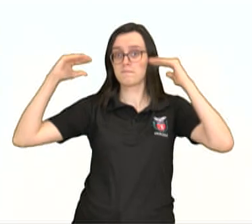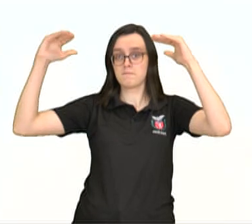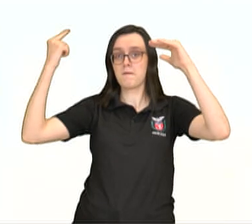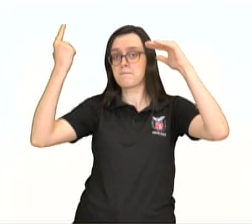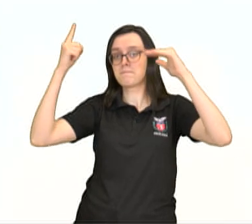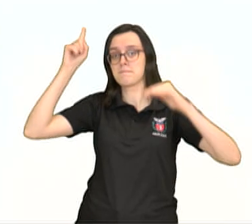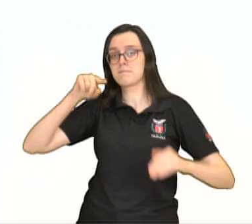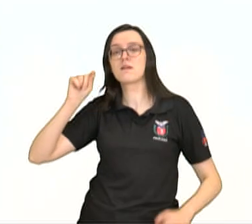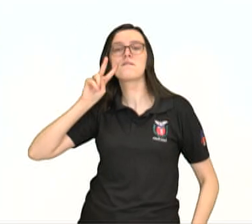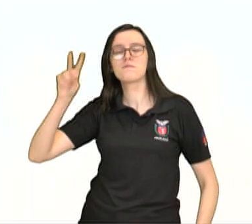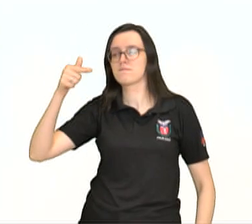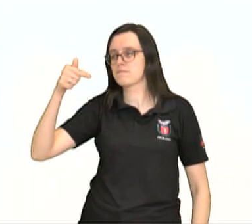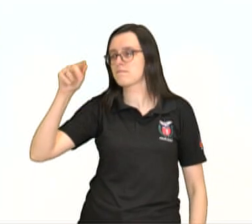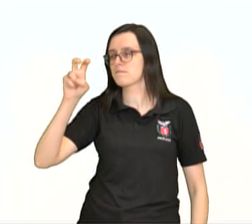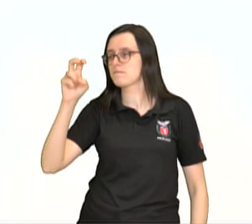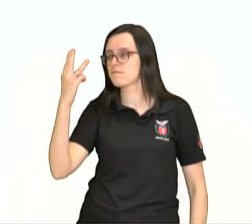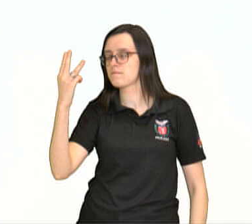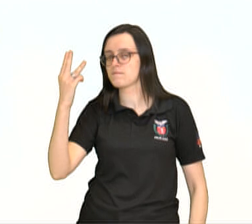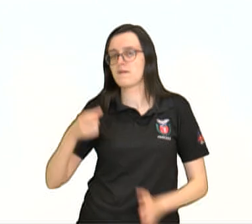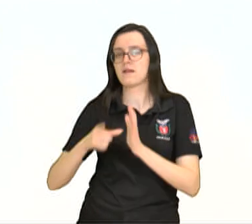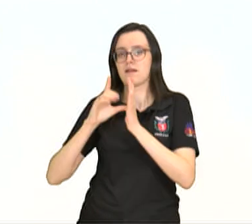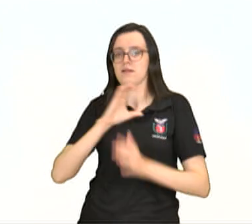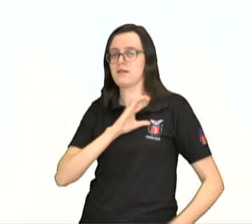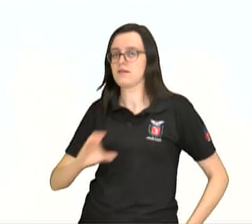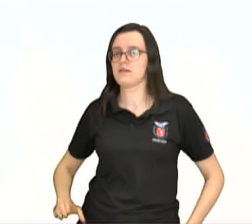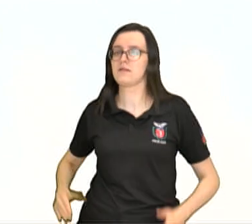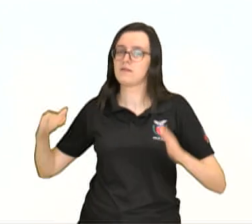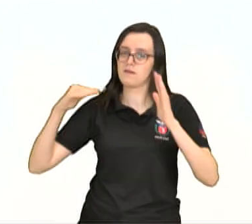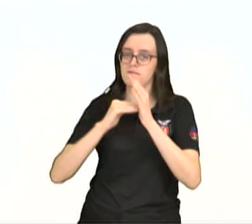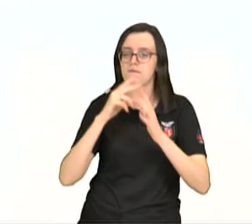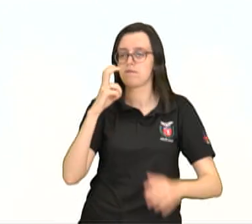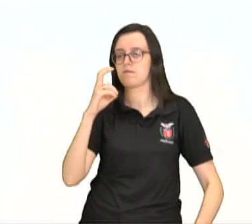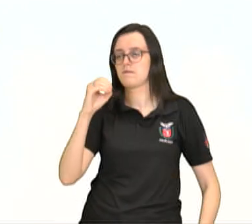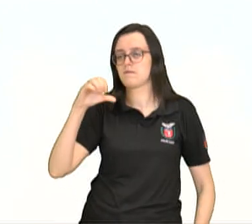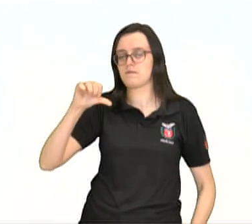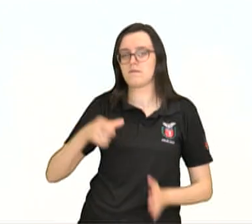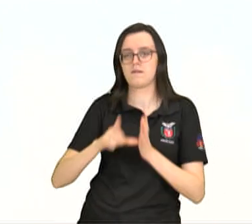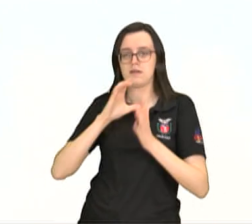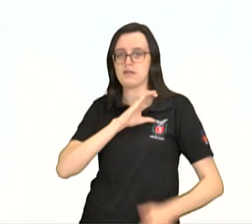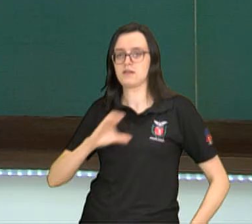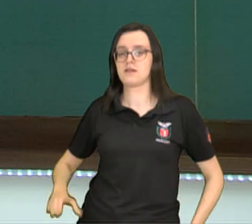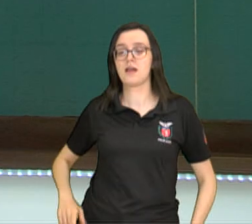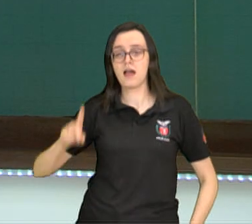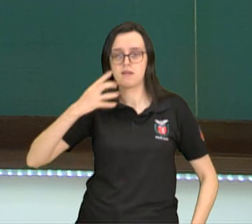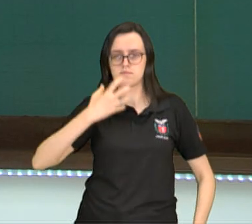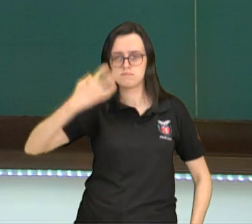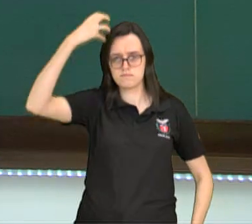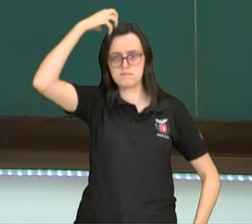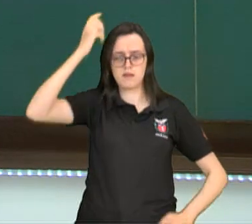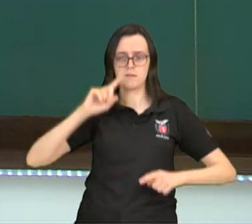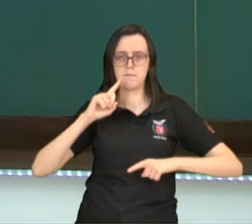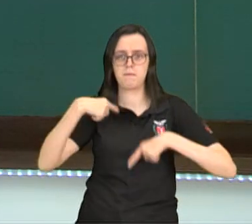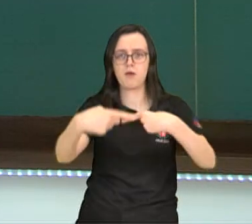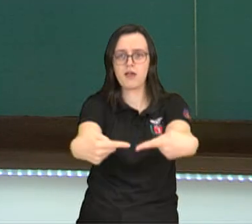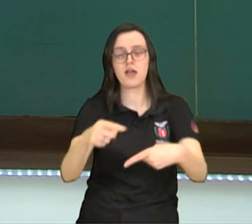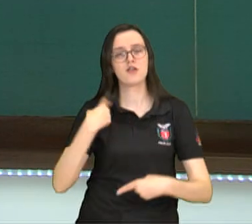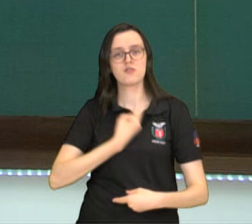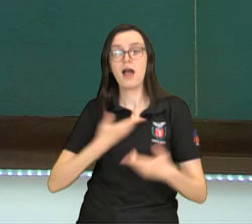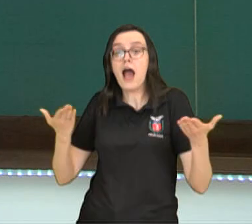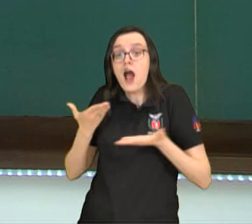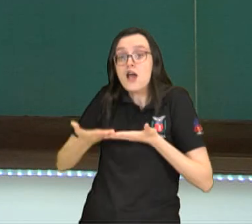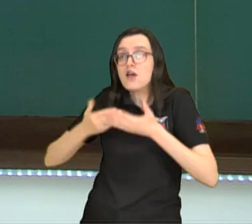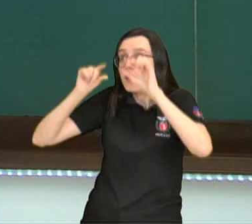vai de 753 a.C. a 509 a.C. Então, este é o período que a gente está